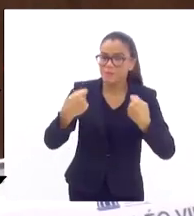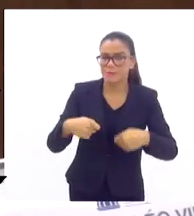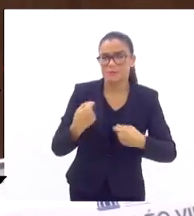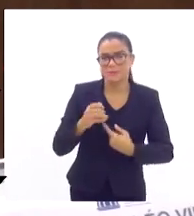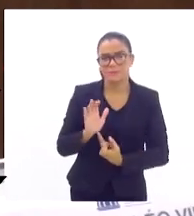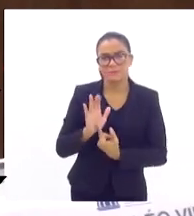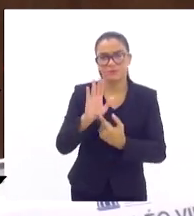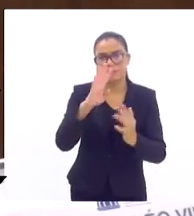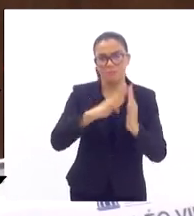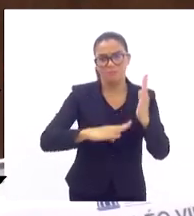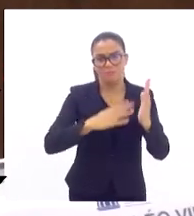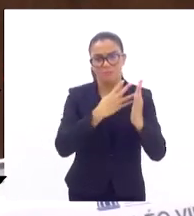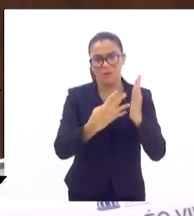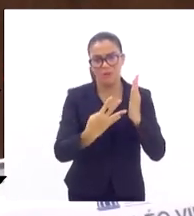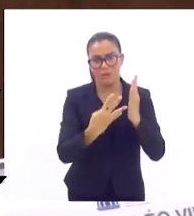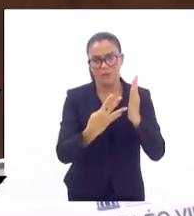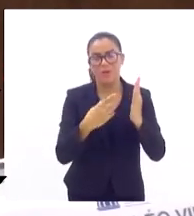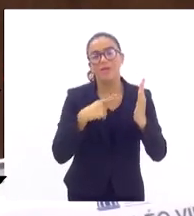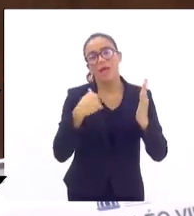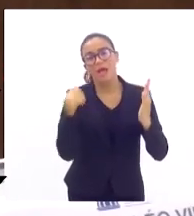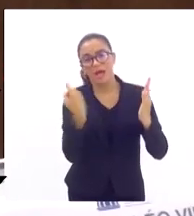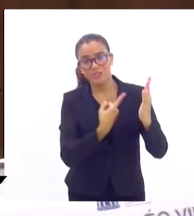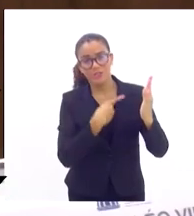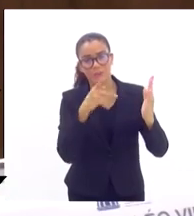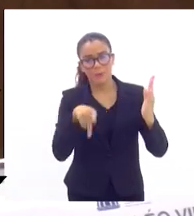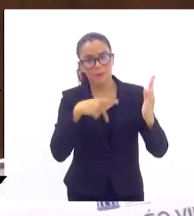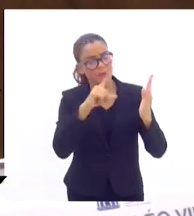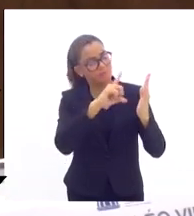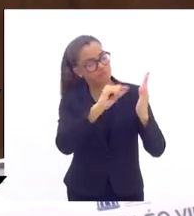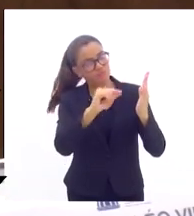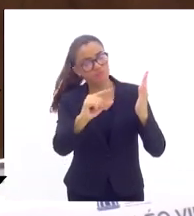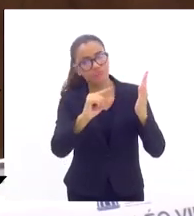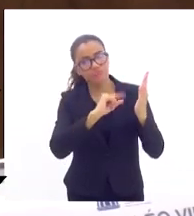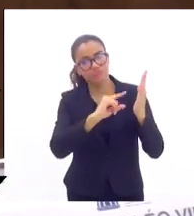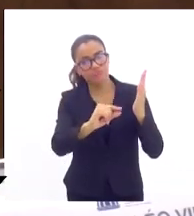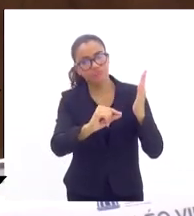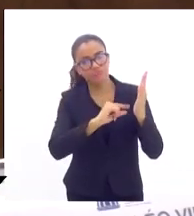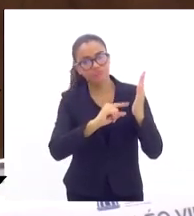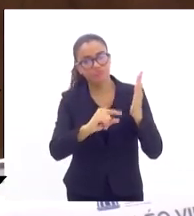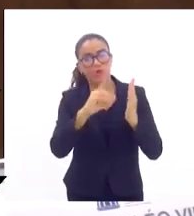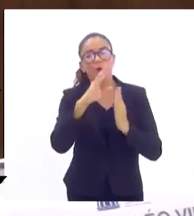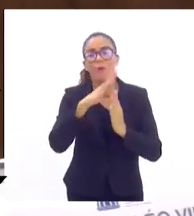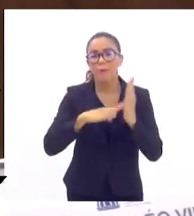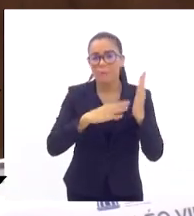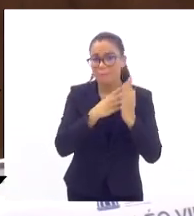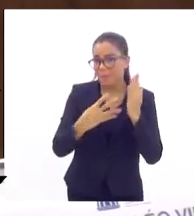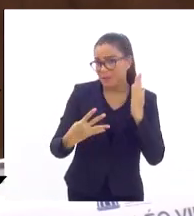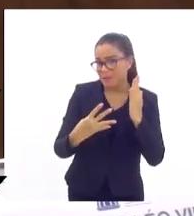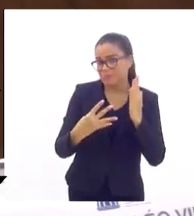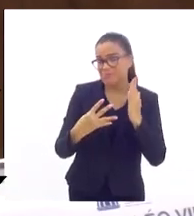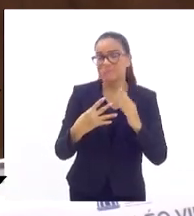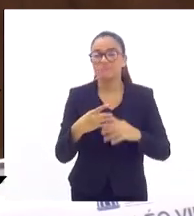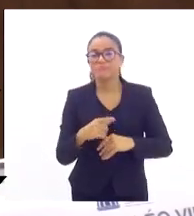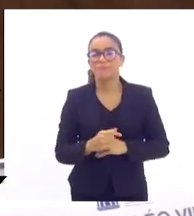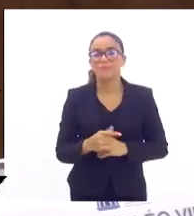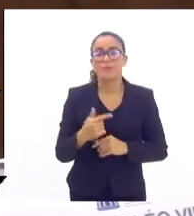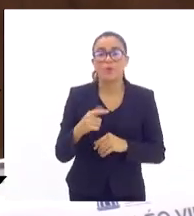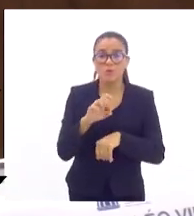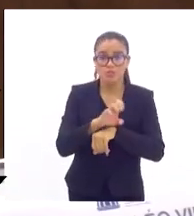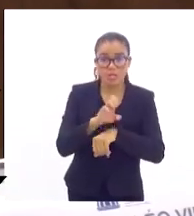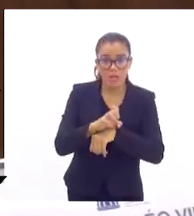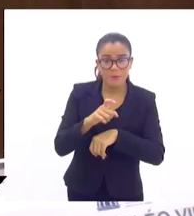do Estado para a gente ter as opções para as companhias fazer o seu plano em cima do que o Estado está pretendendo